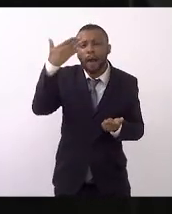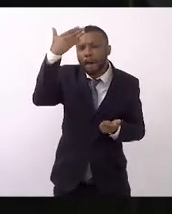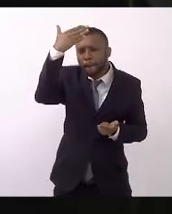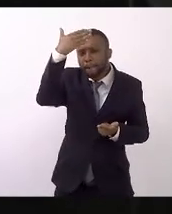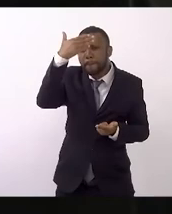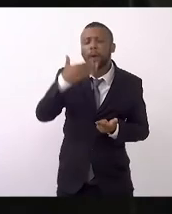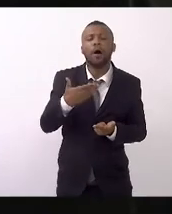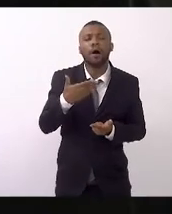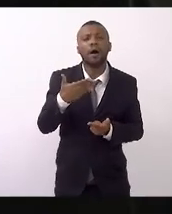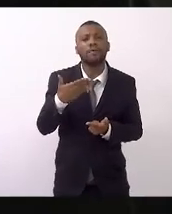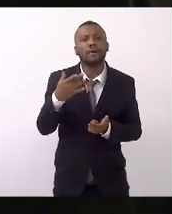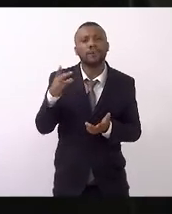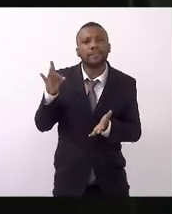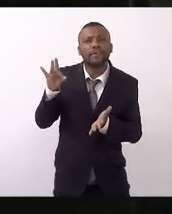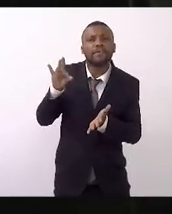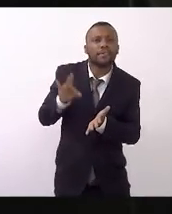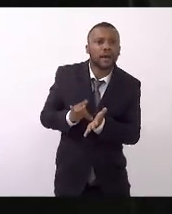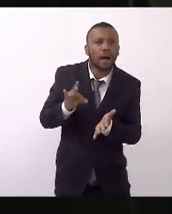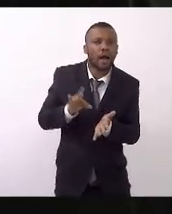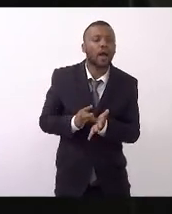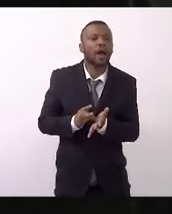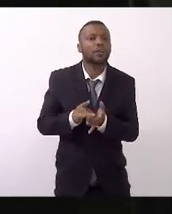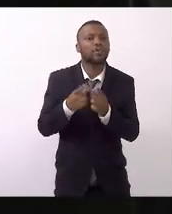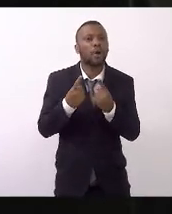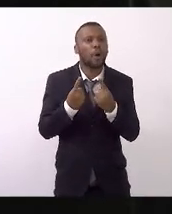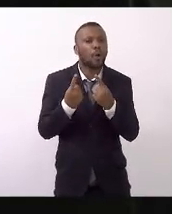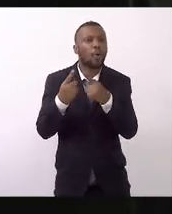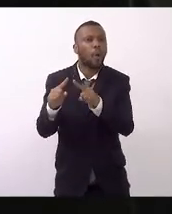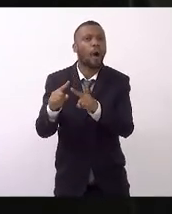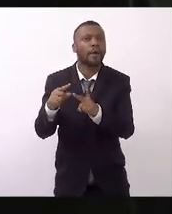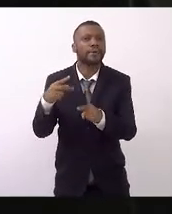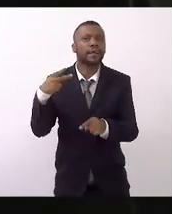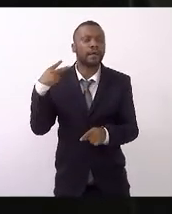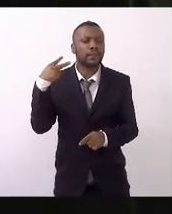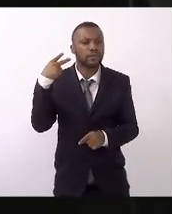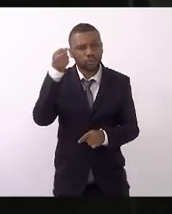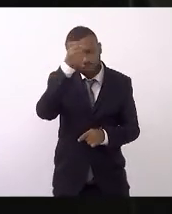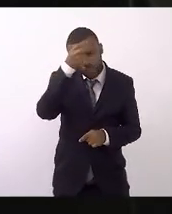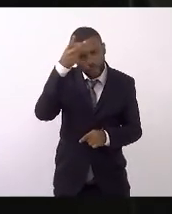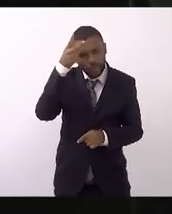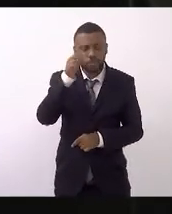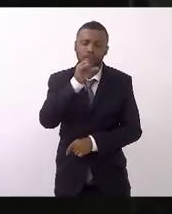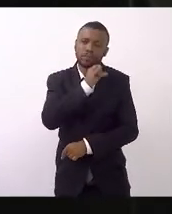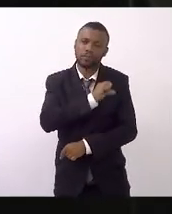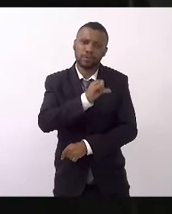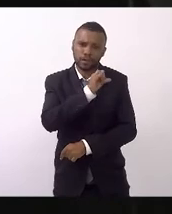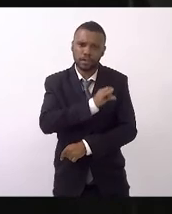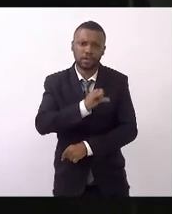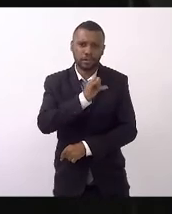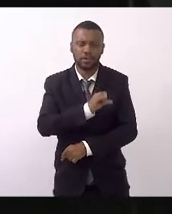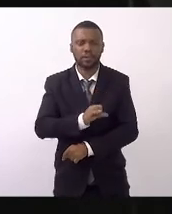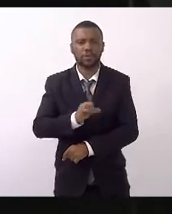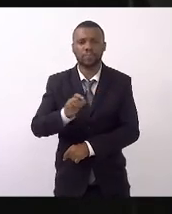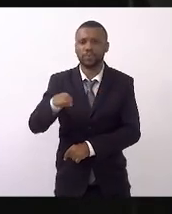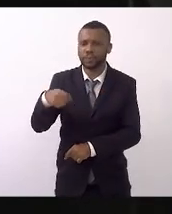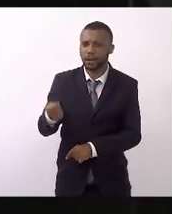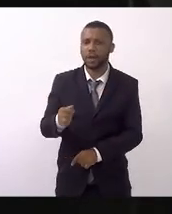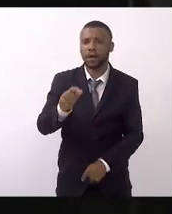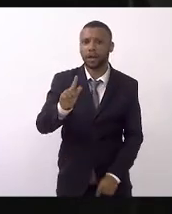concretas contra esse vereador do município do Rio de Janeiro,